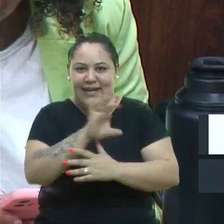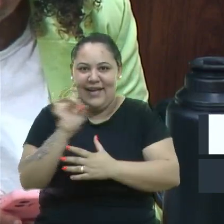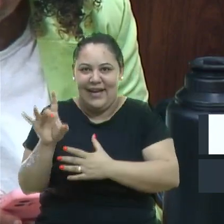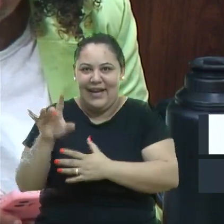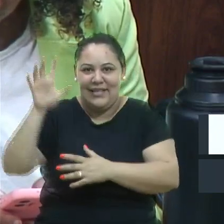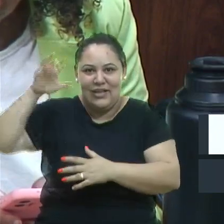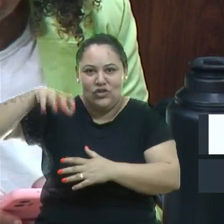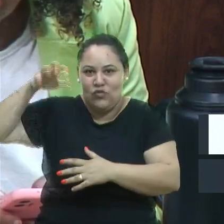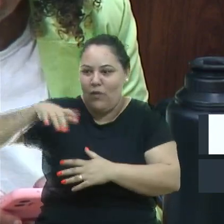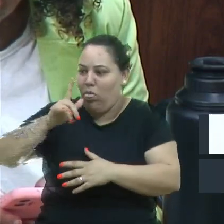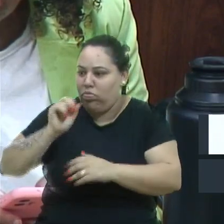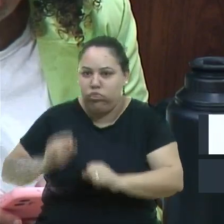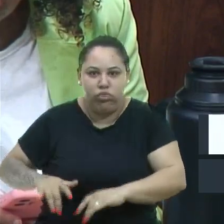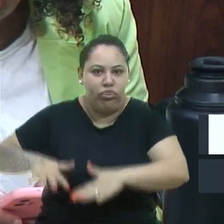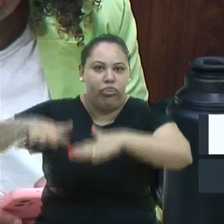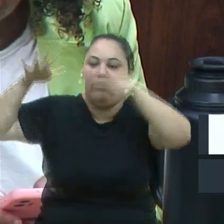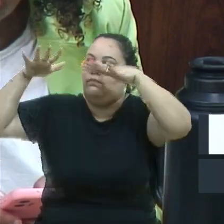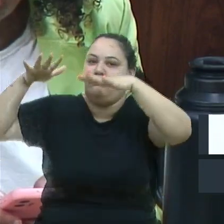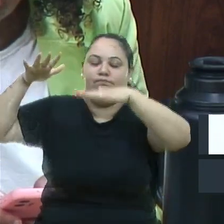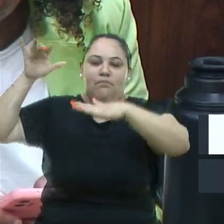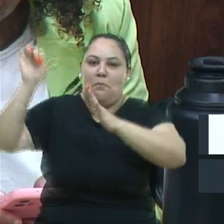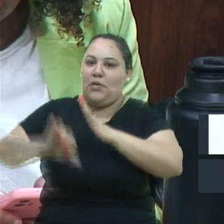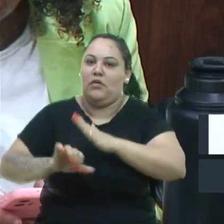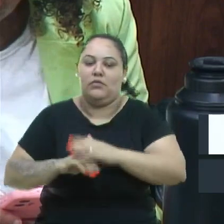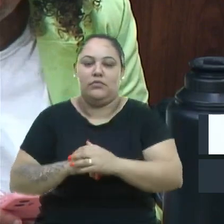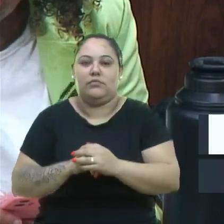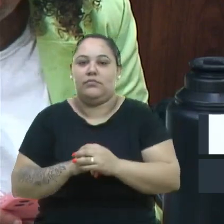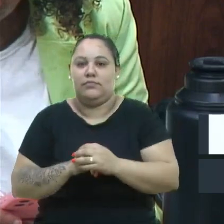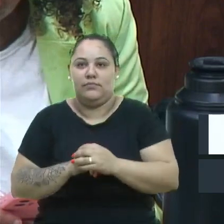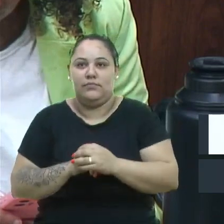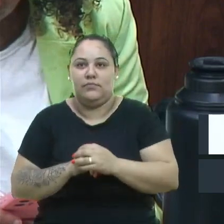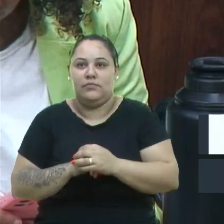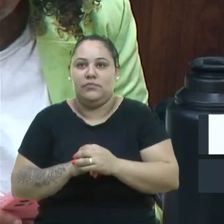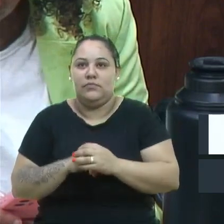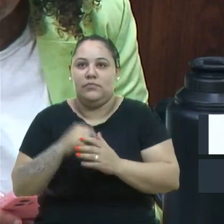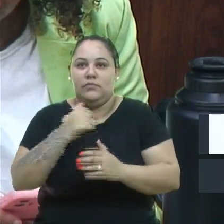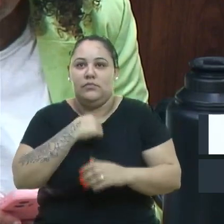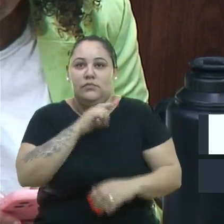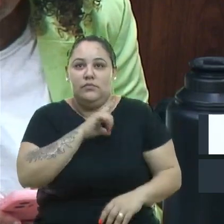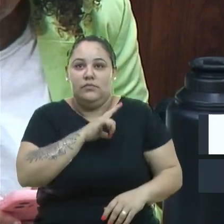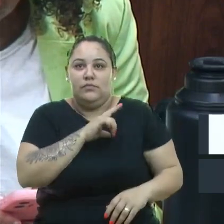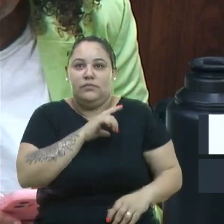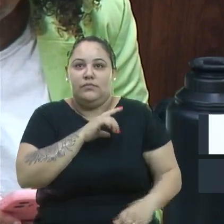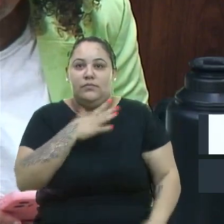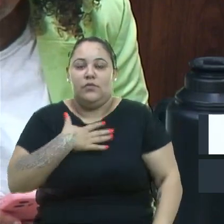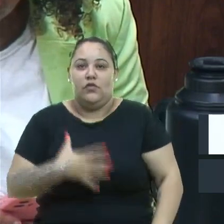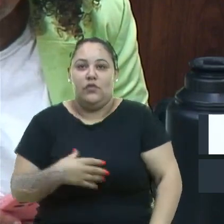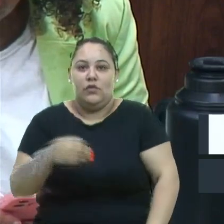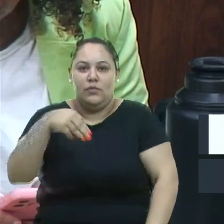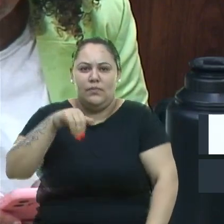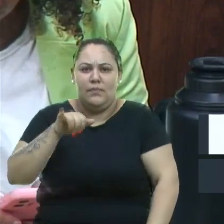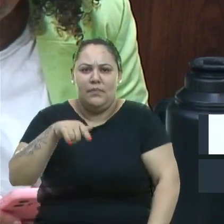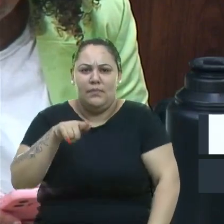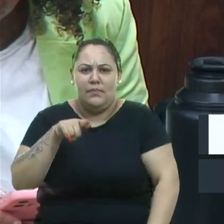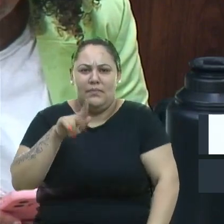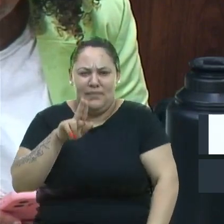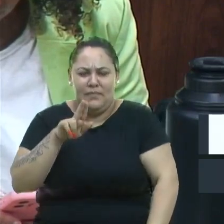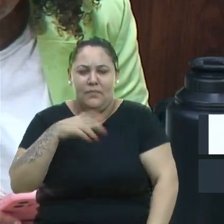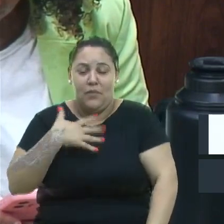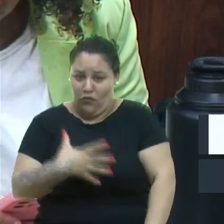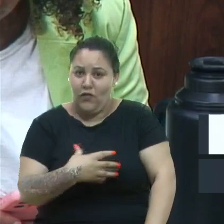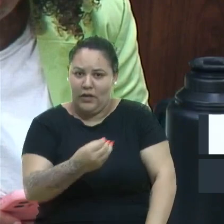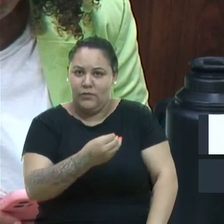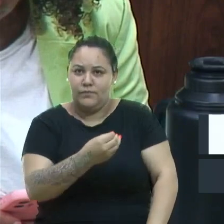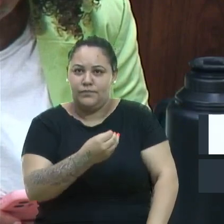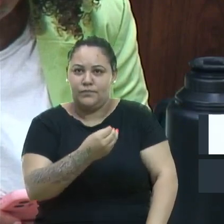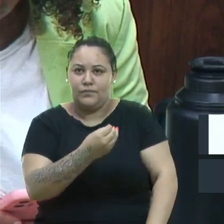né? Alaga mais. Eu tinha aqui Sim, mas trouxe o Miguel aqui na frente do médico, aqui na frente, estava alagado, não